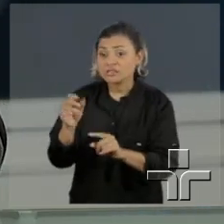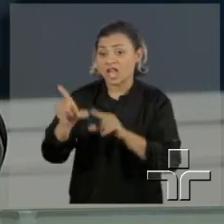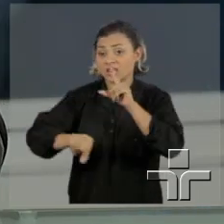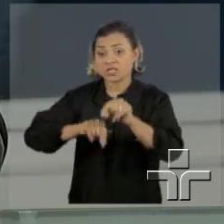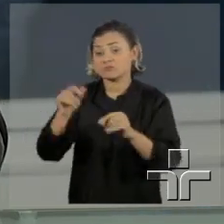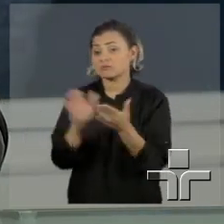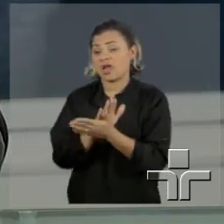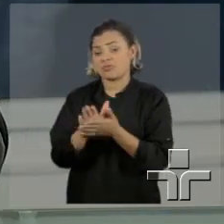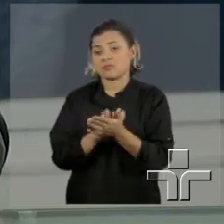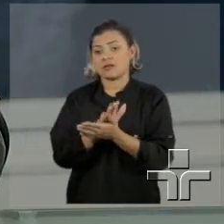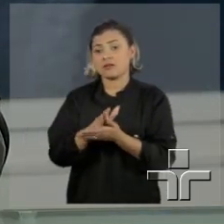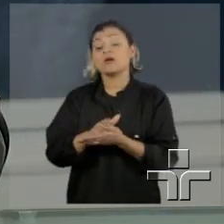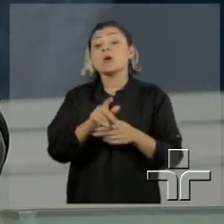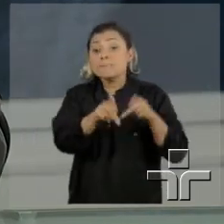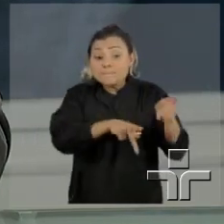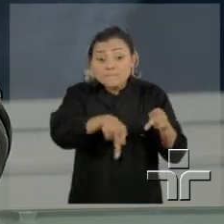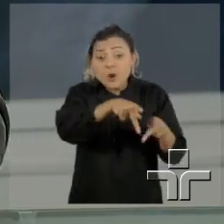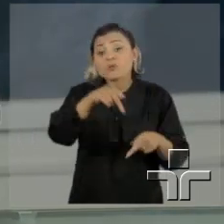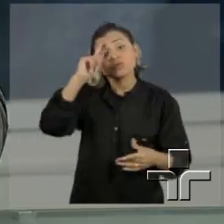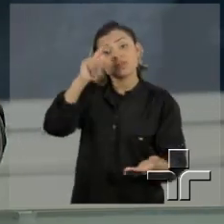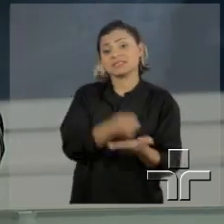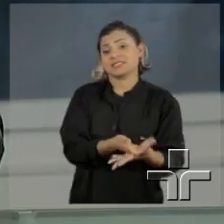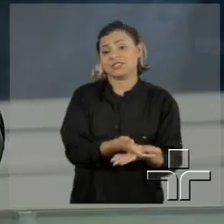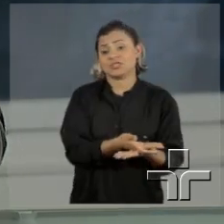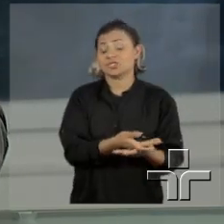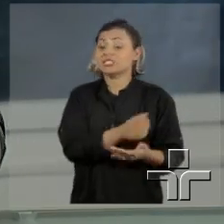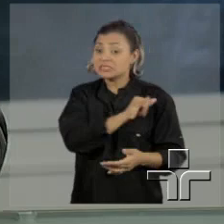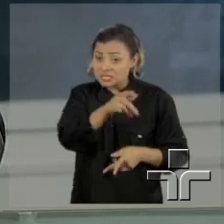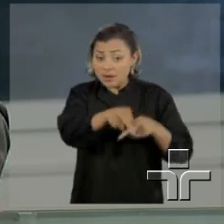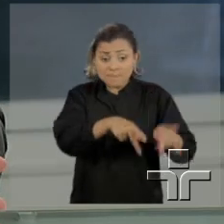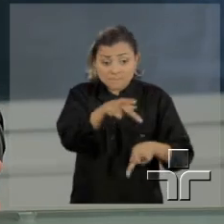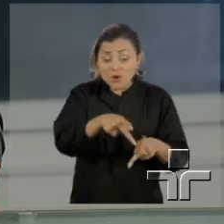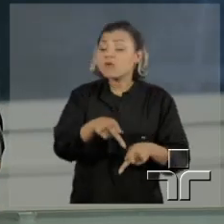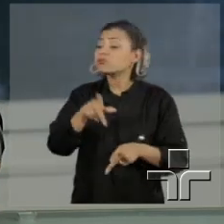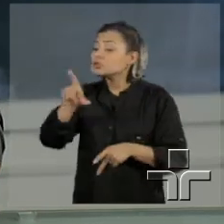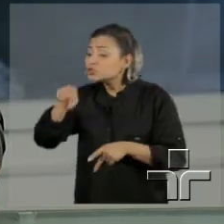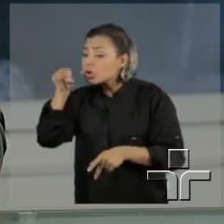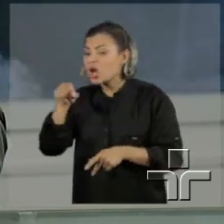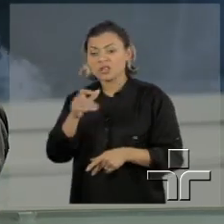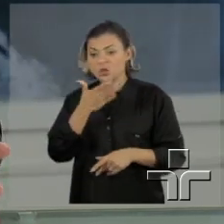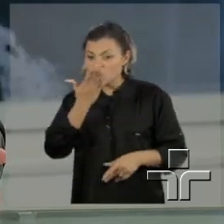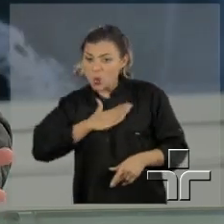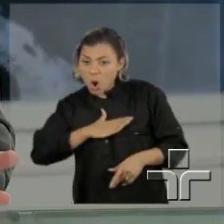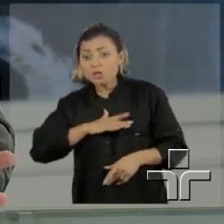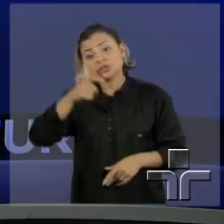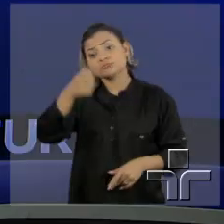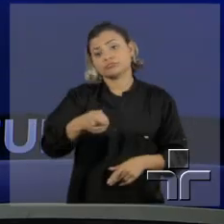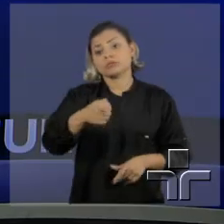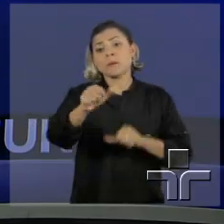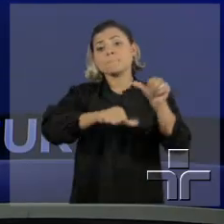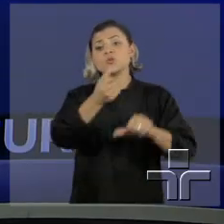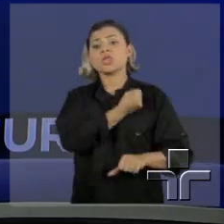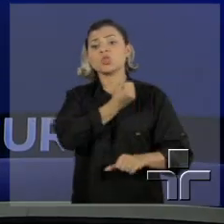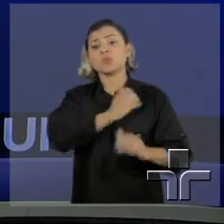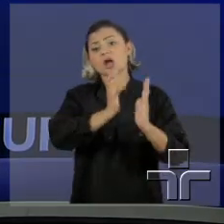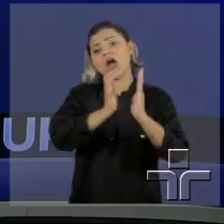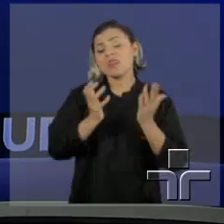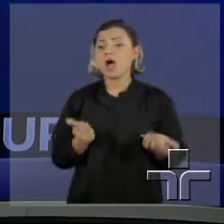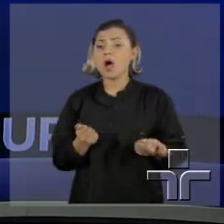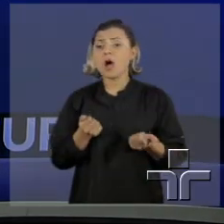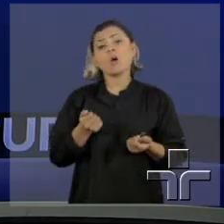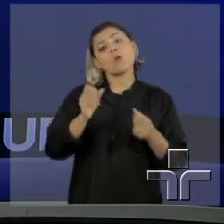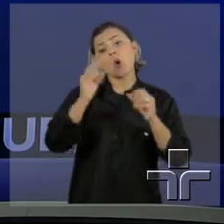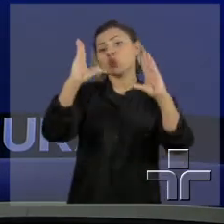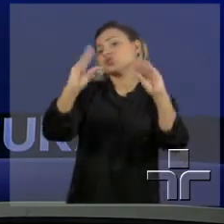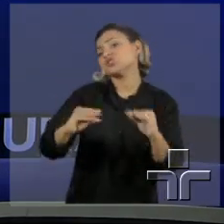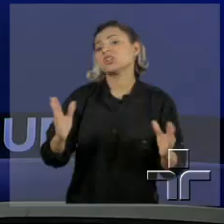decide? O público. O público não gosta, não assiste. Se alguém não está gostando do que eu estou falando, desliga a televisão, muda de canal, ou faz qualquer... Eu espero que não, mas